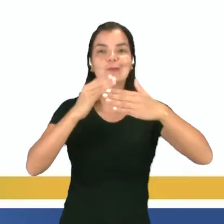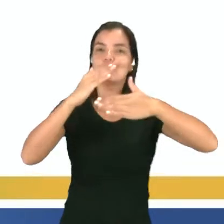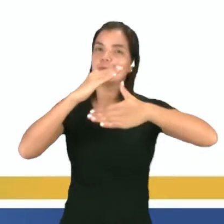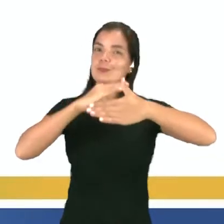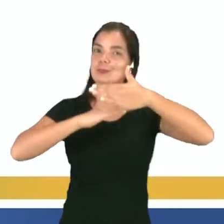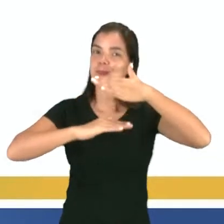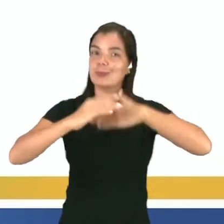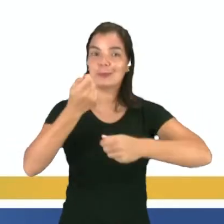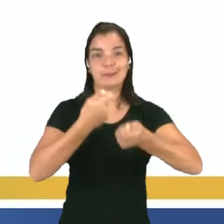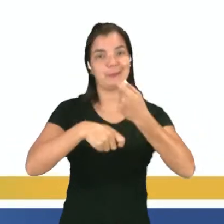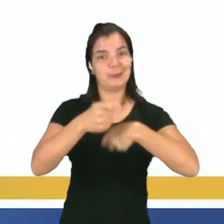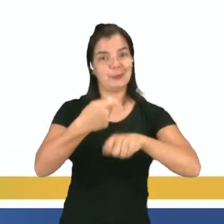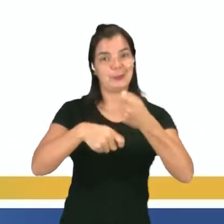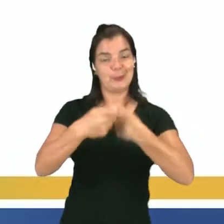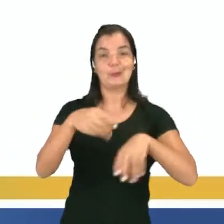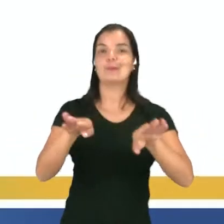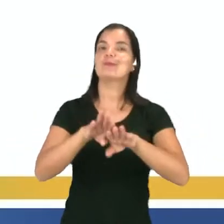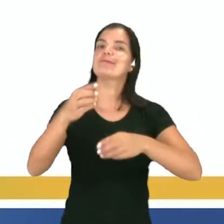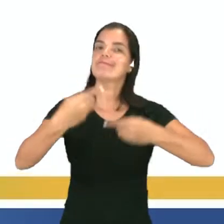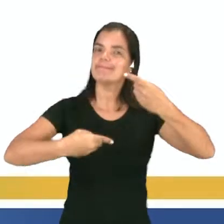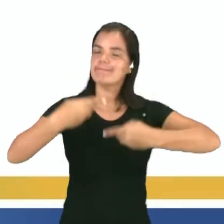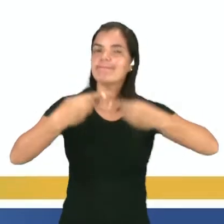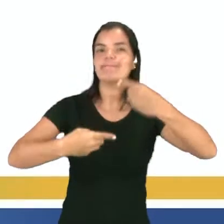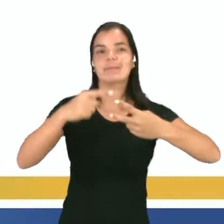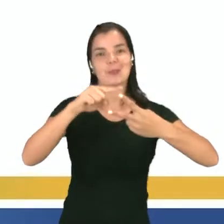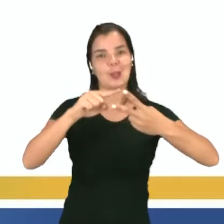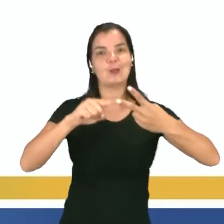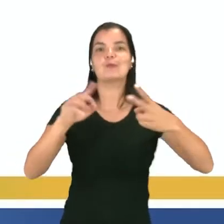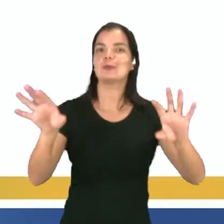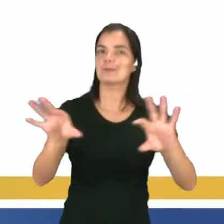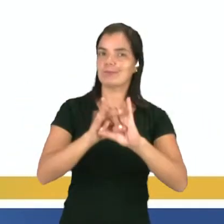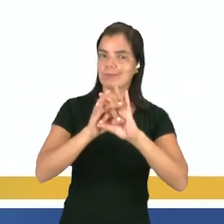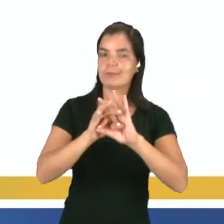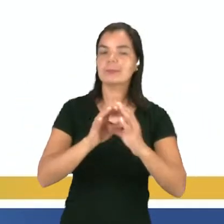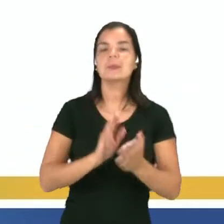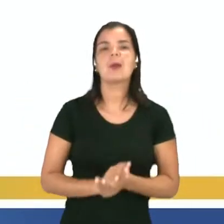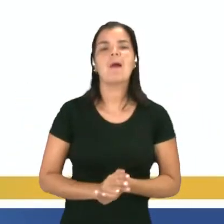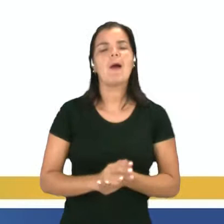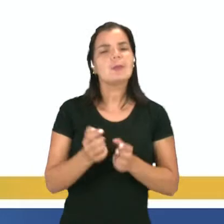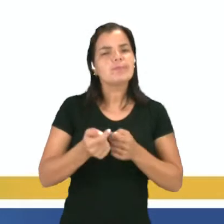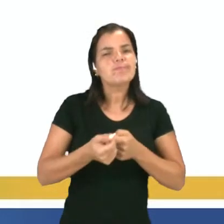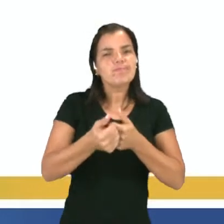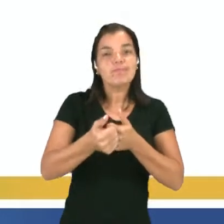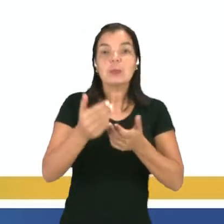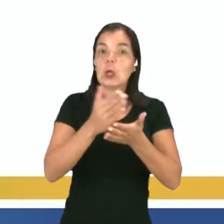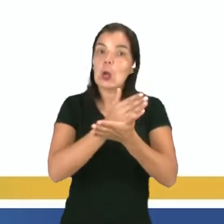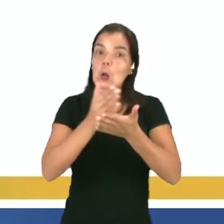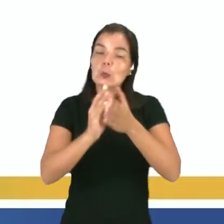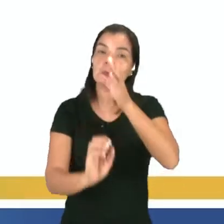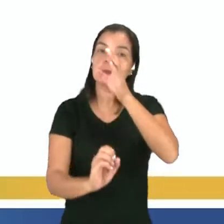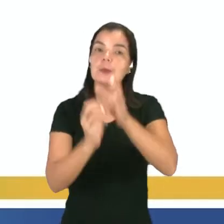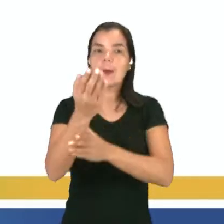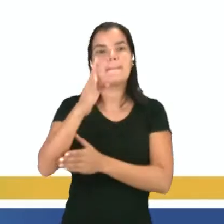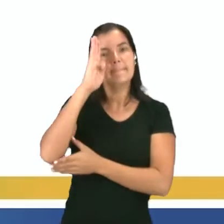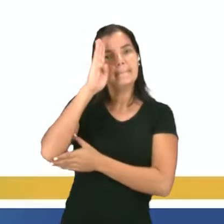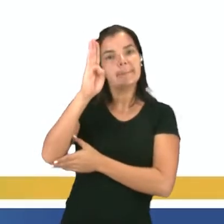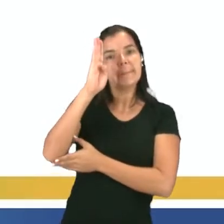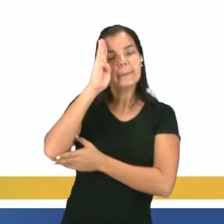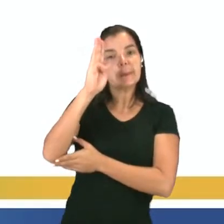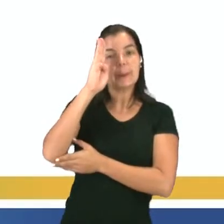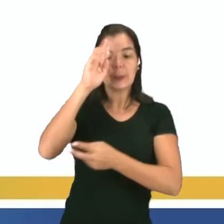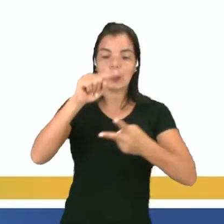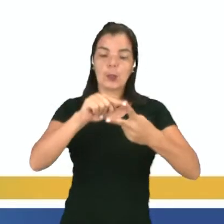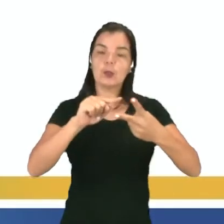instabilidade econômica e política, as duas são casadas. E aí eu queria citar alguns deles que aconteceram principalmente